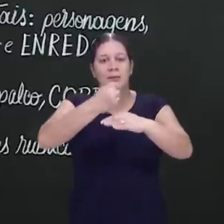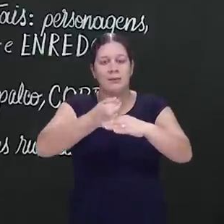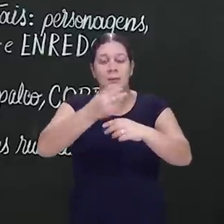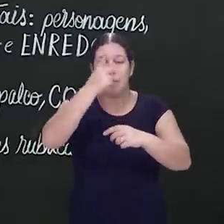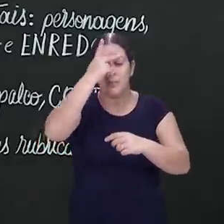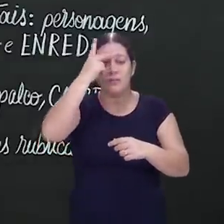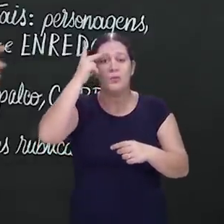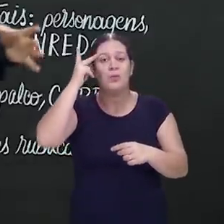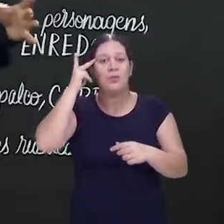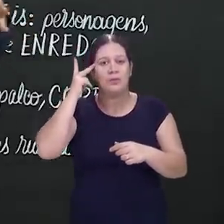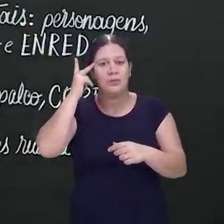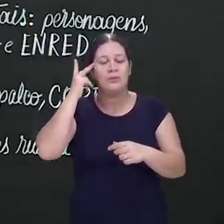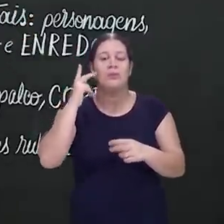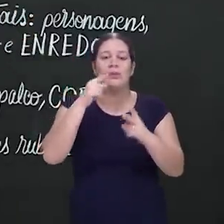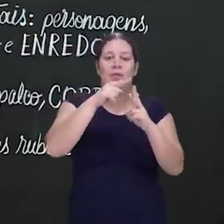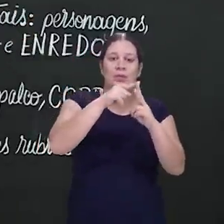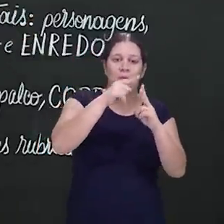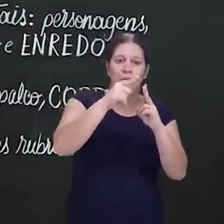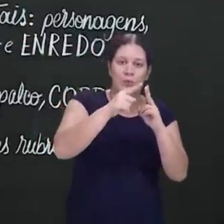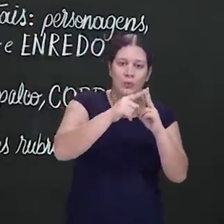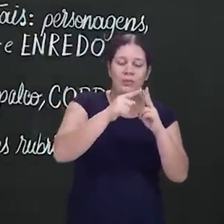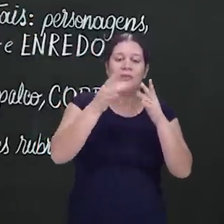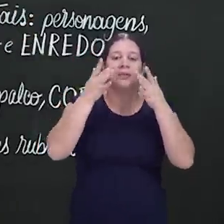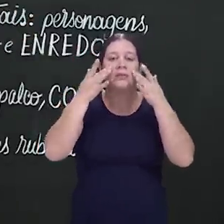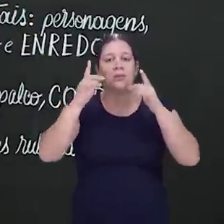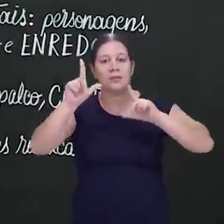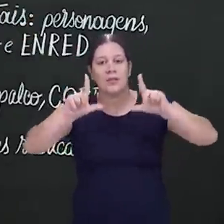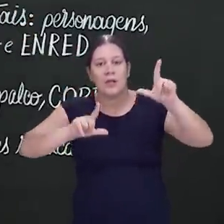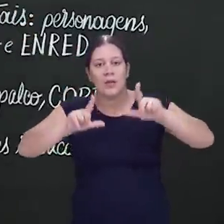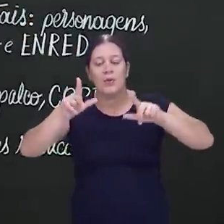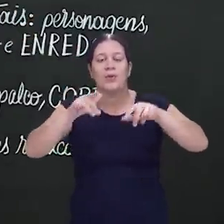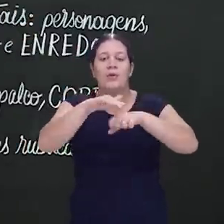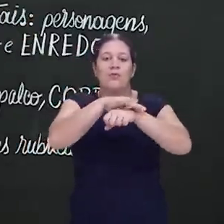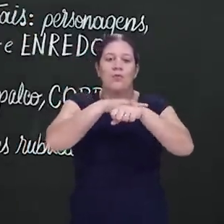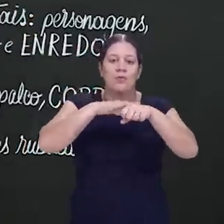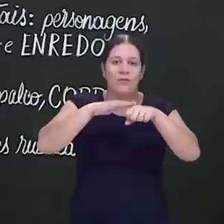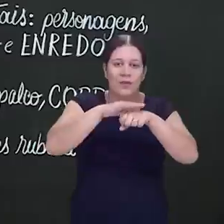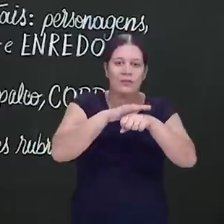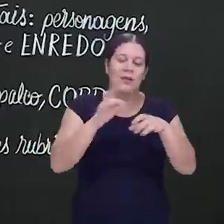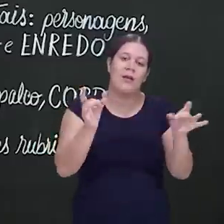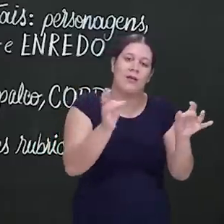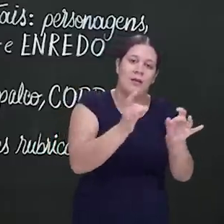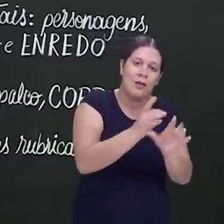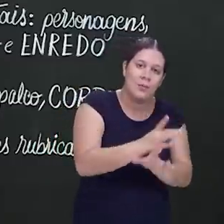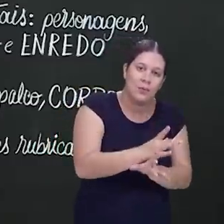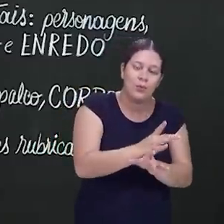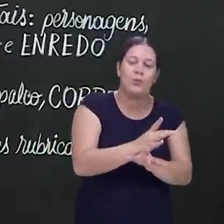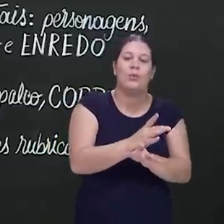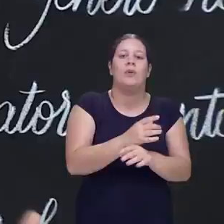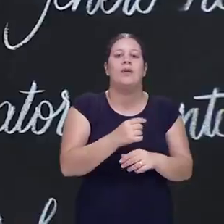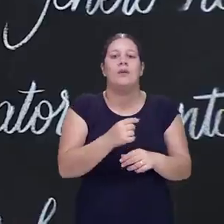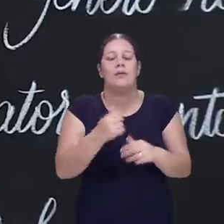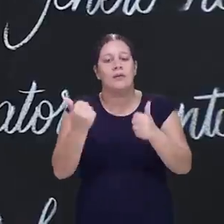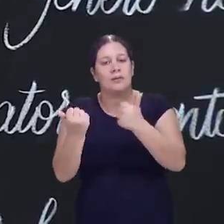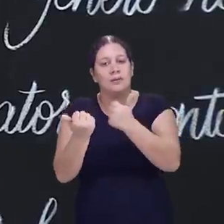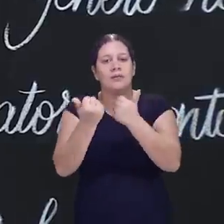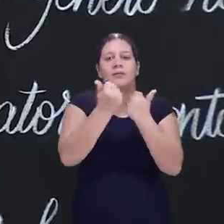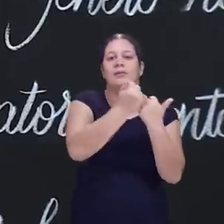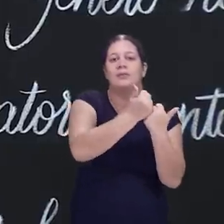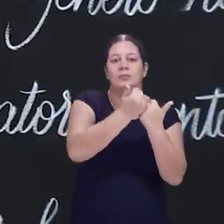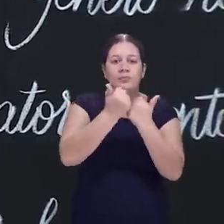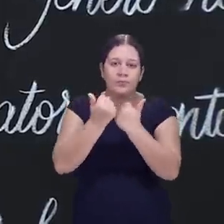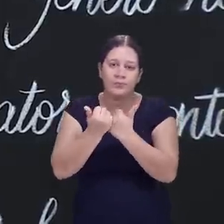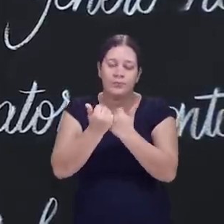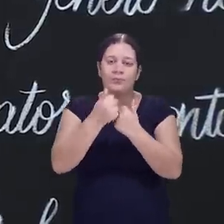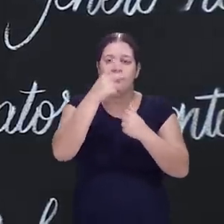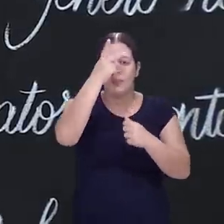em um dado cenário. Então eu tenho dois atores contracenando, eles conversam, de repente um ator sai e entra uma atriz. Essa saída